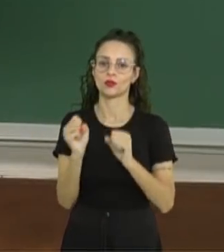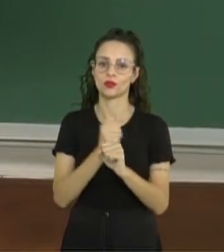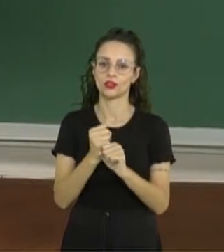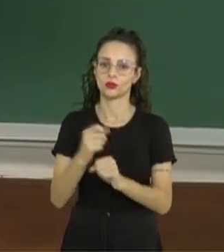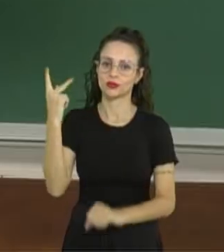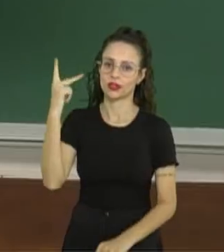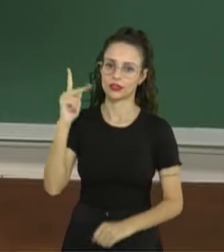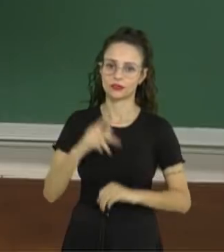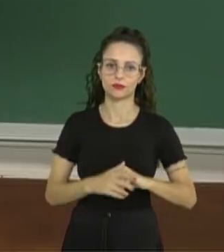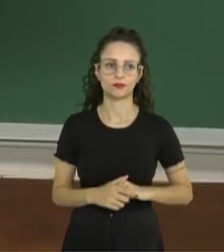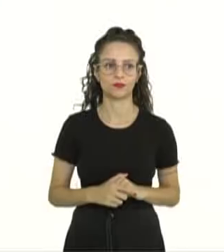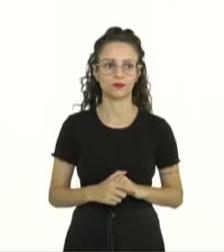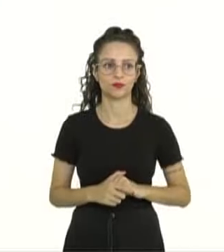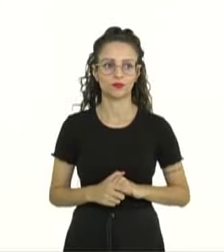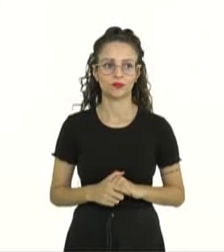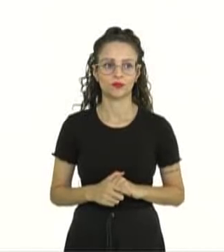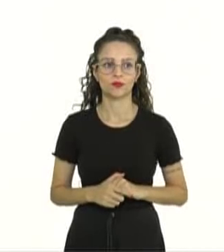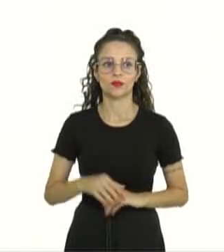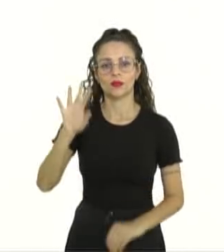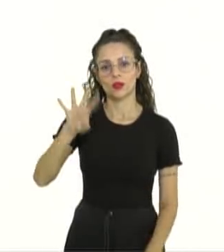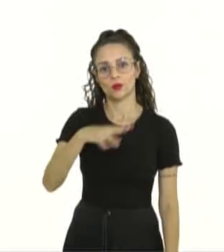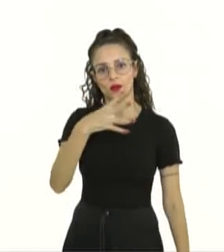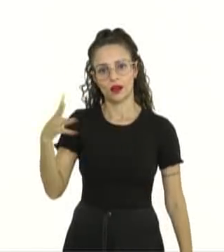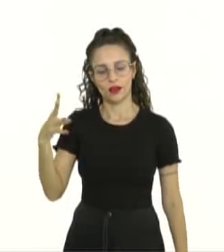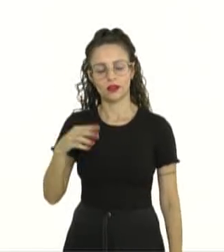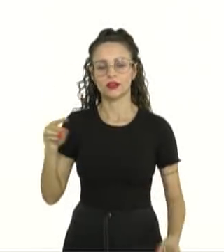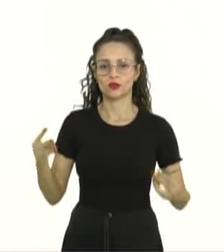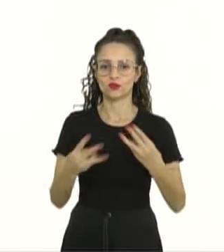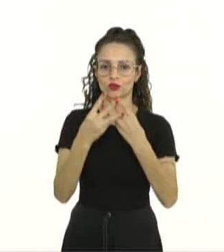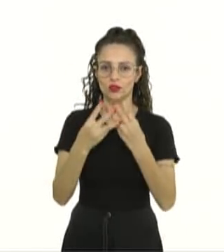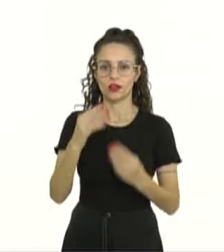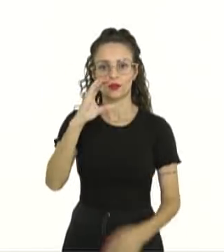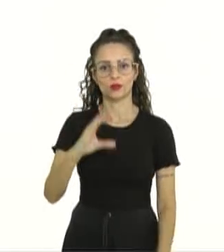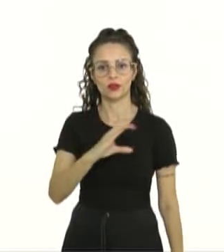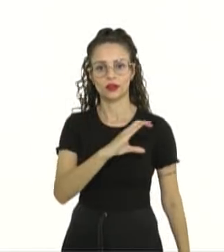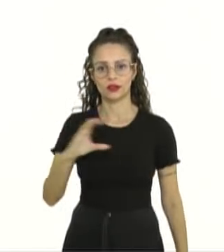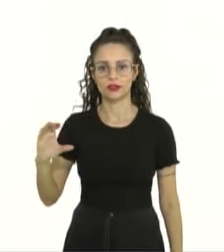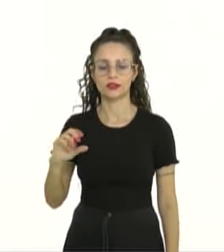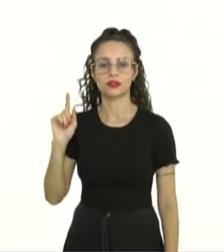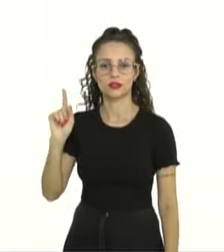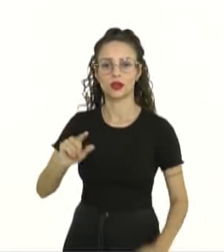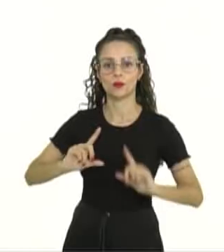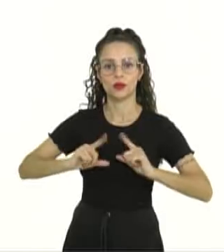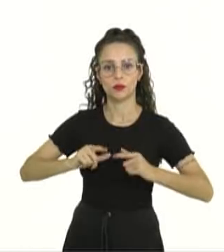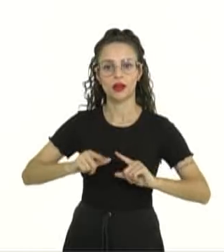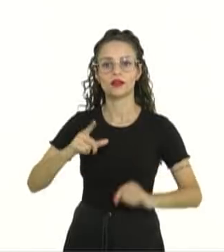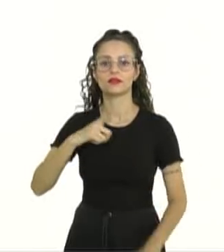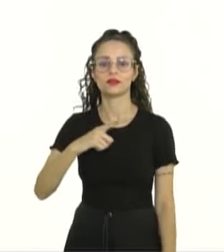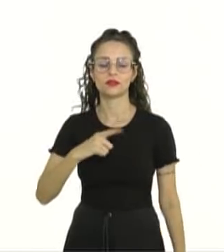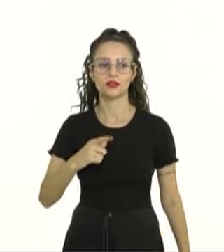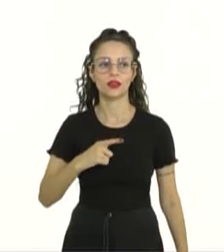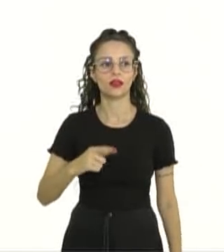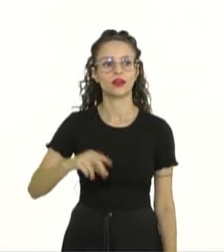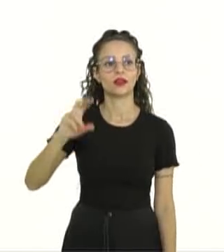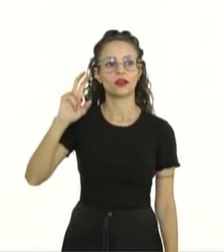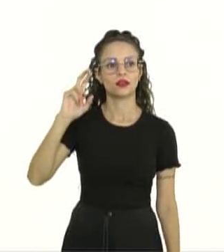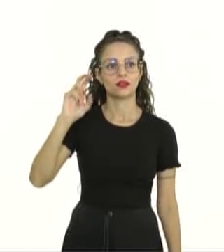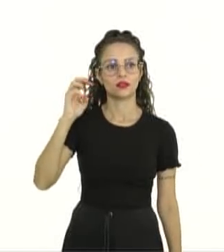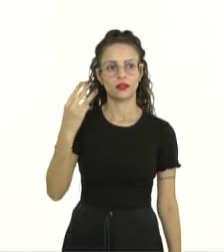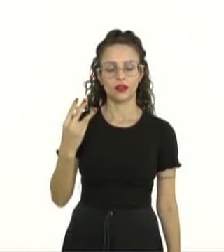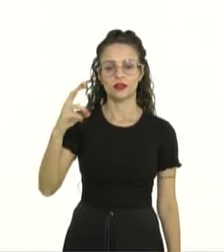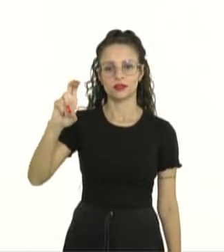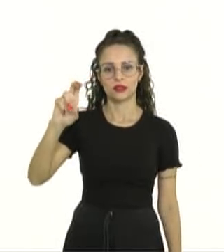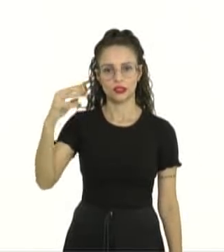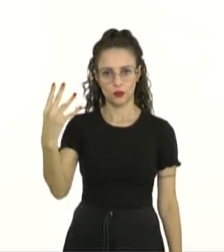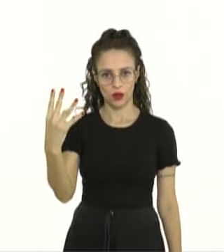Mundi deles. O calendário judaico cristão, o hebreu, tem a duração de 354 dias, é o mesmo